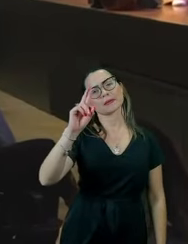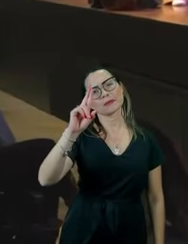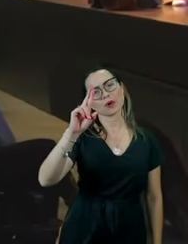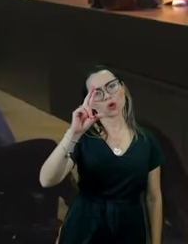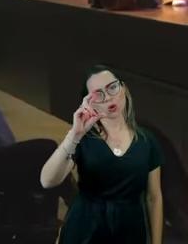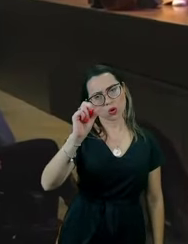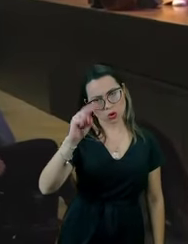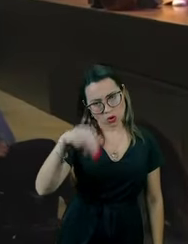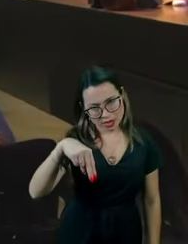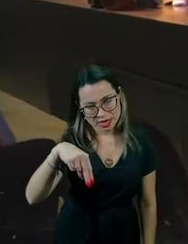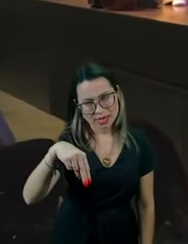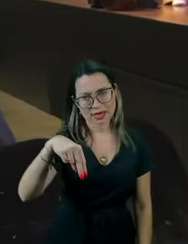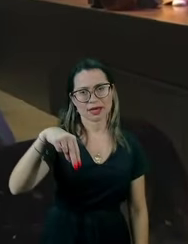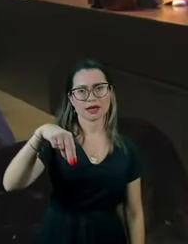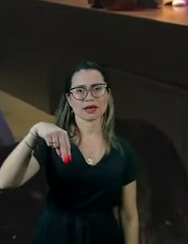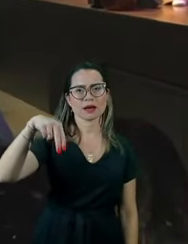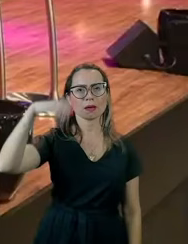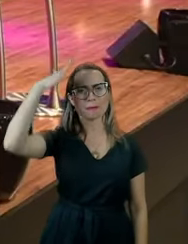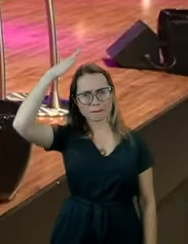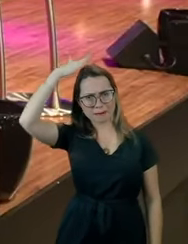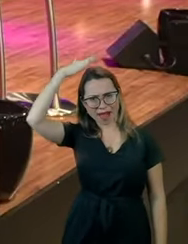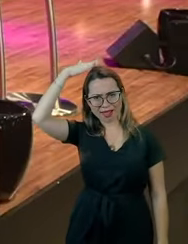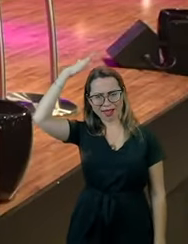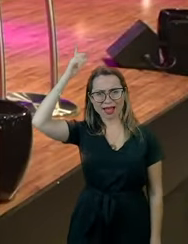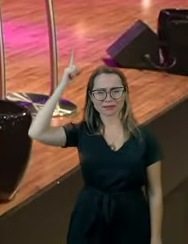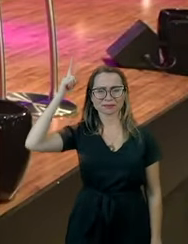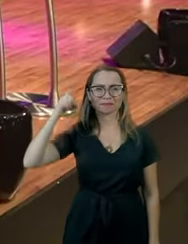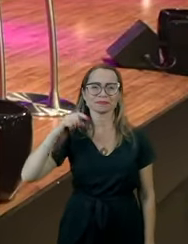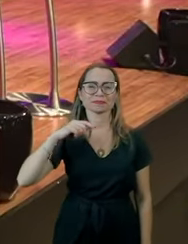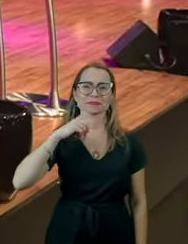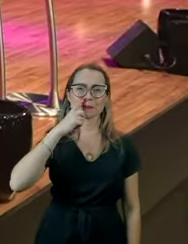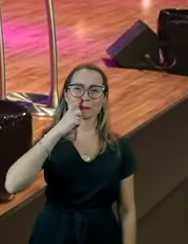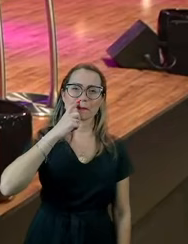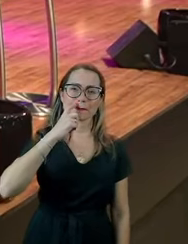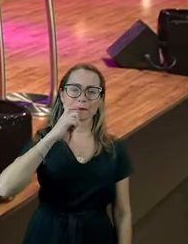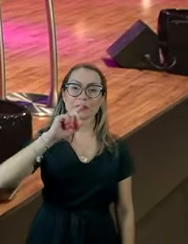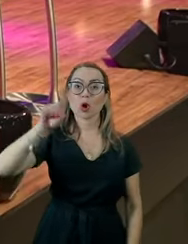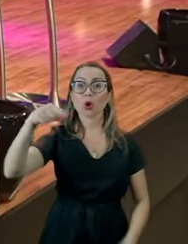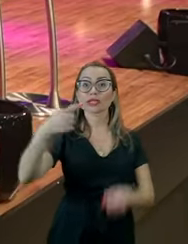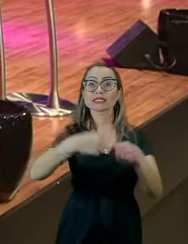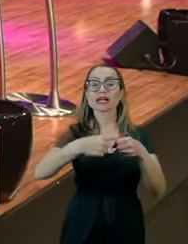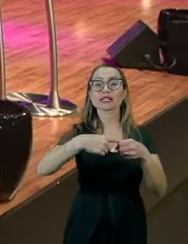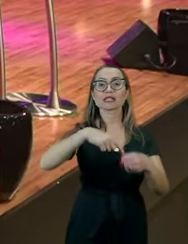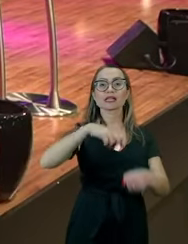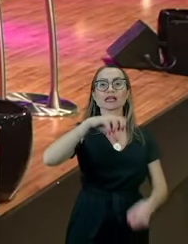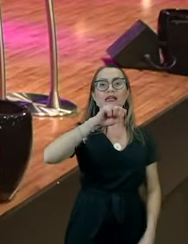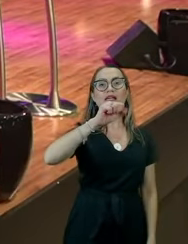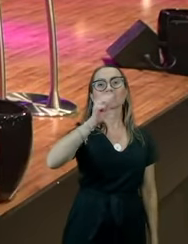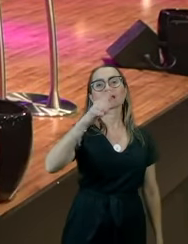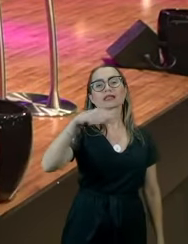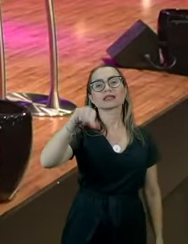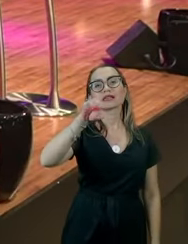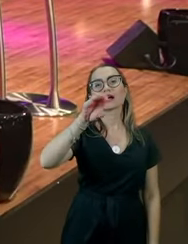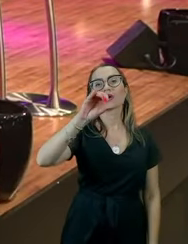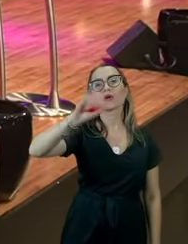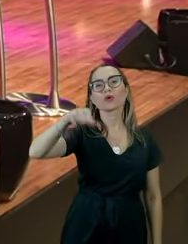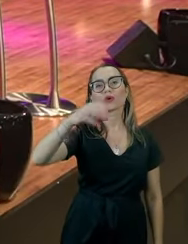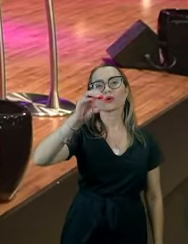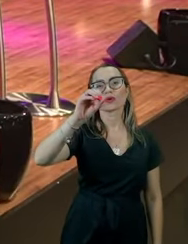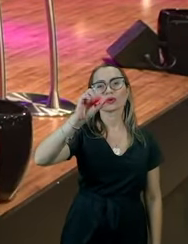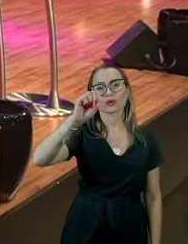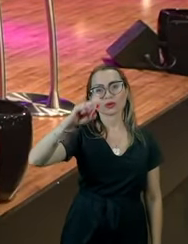São José dos Pinhais. Eu conheço vocês, será? Sim, né? Fui lá já, né? Nos encontramos. Aqui.